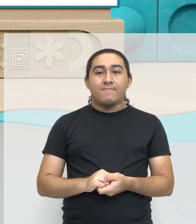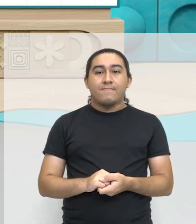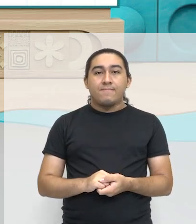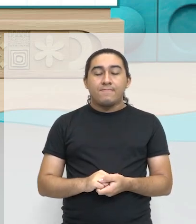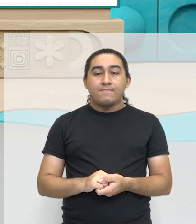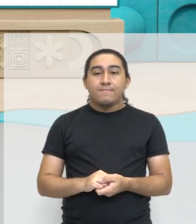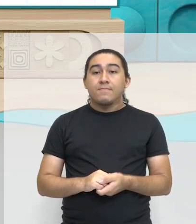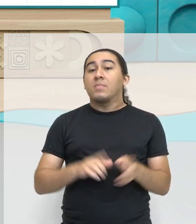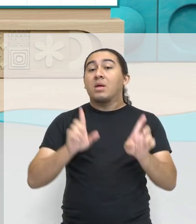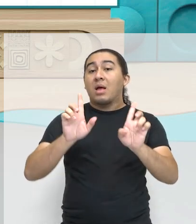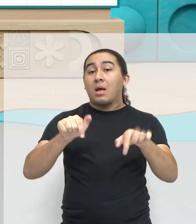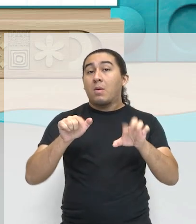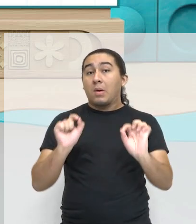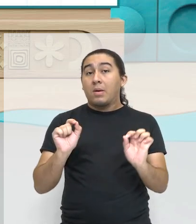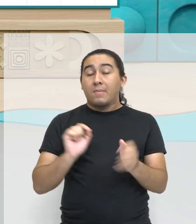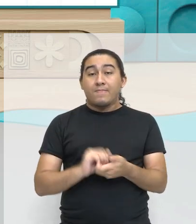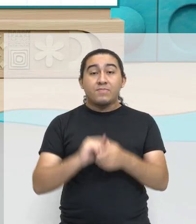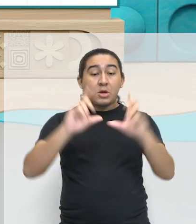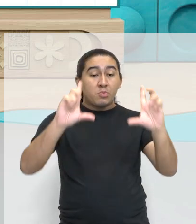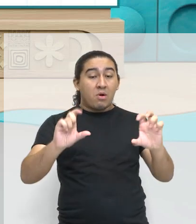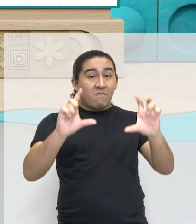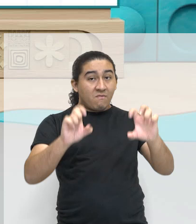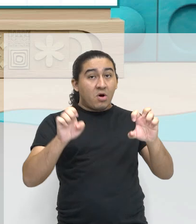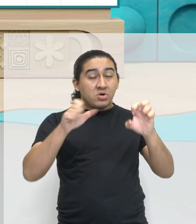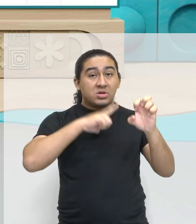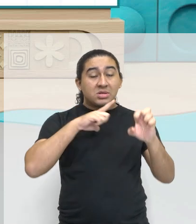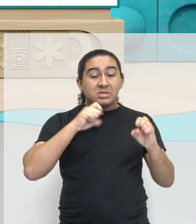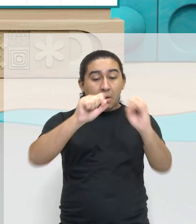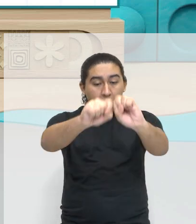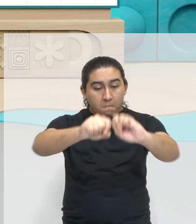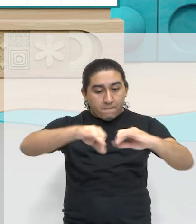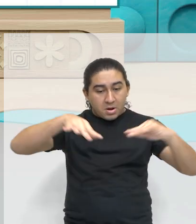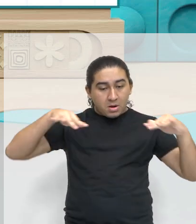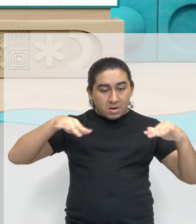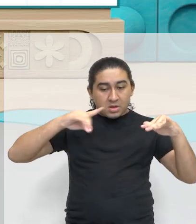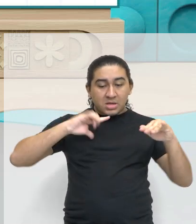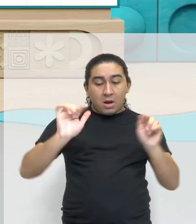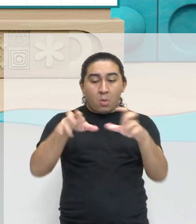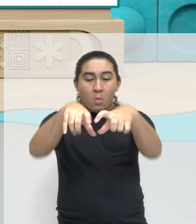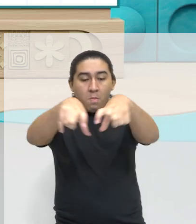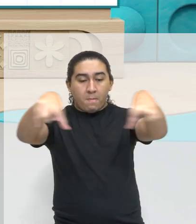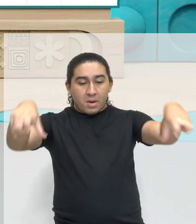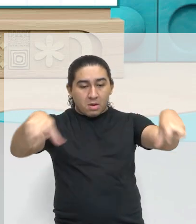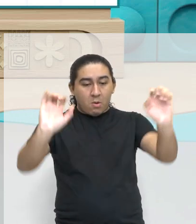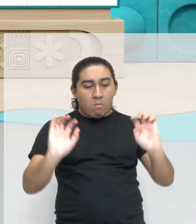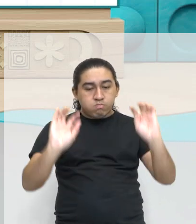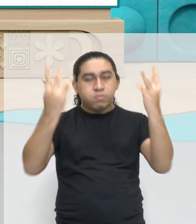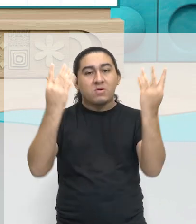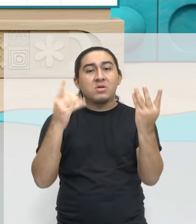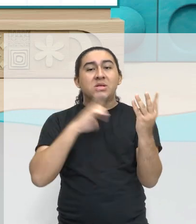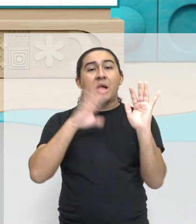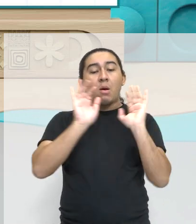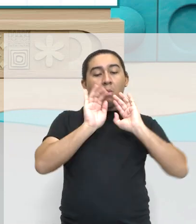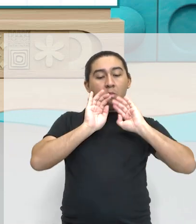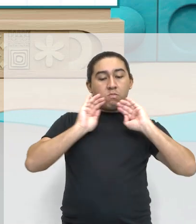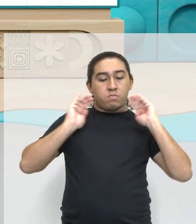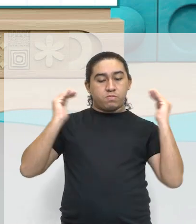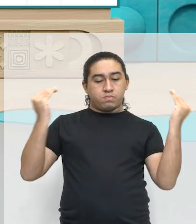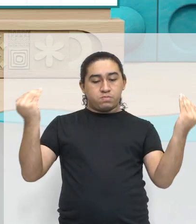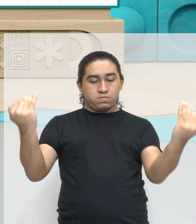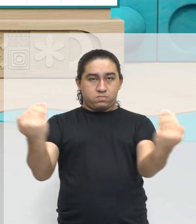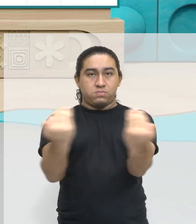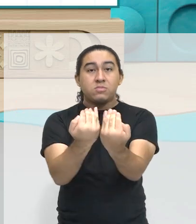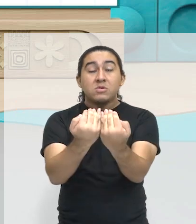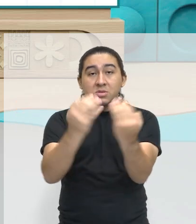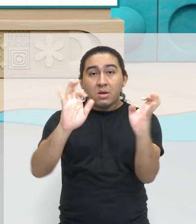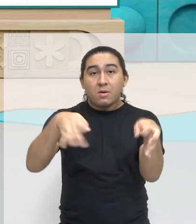se fosse da Torre Eiffel, vista de baixo para cima. E aí é uma fotografia, né, da sala de